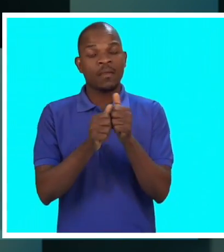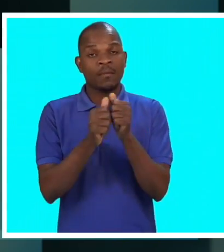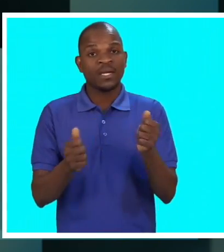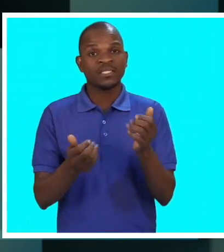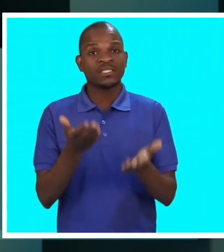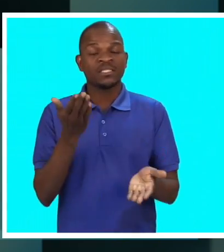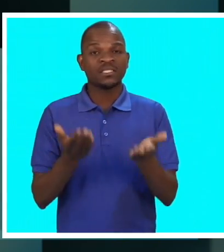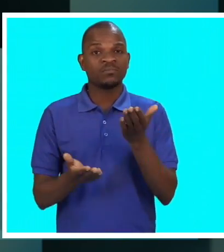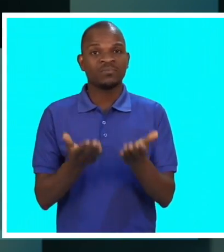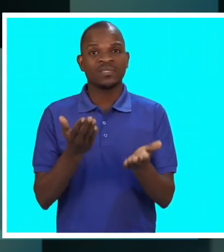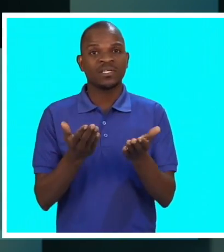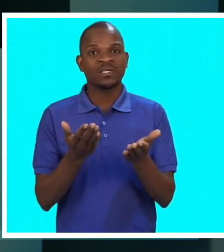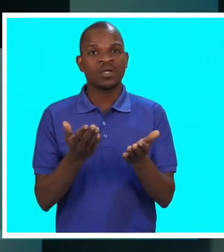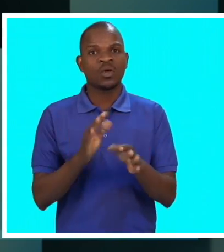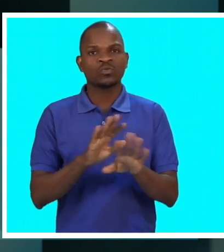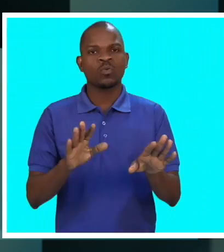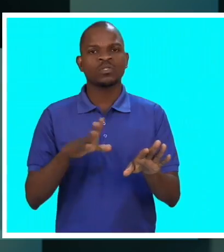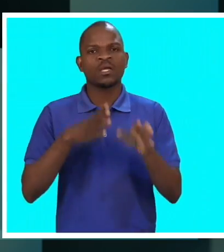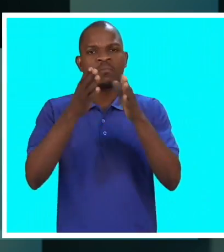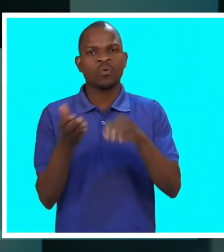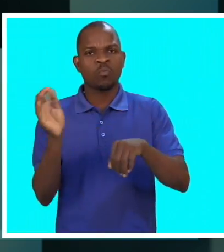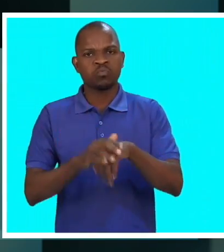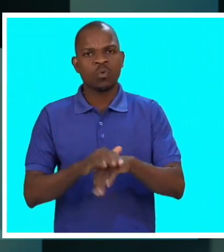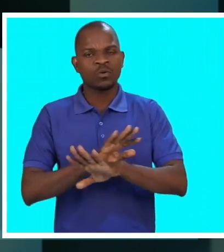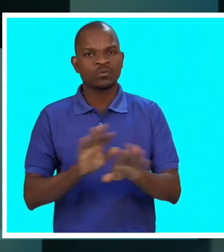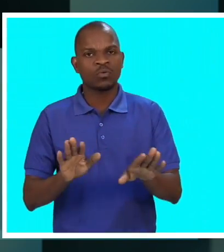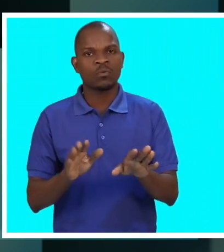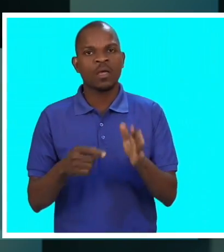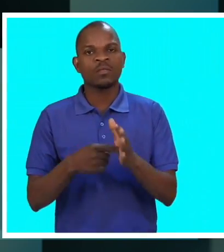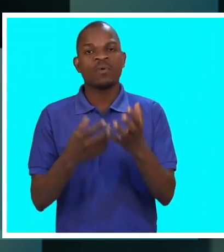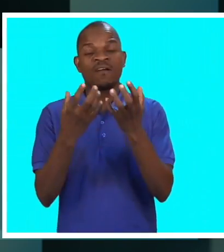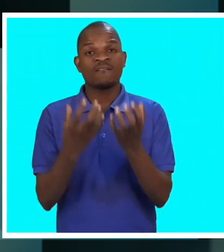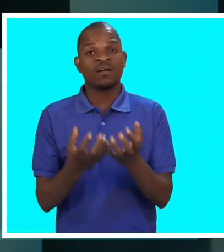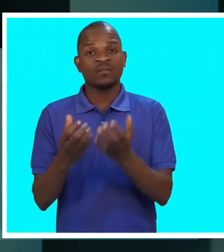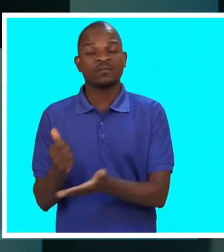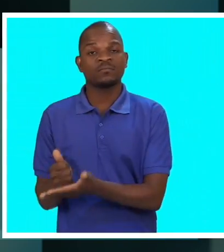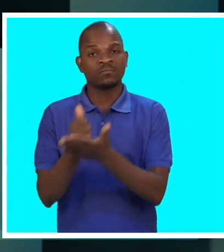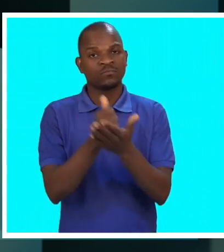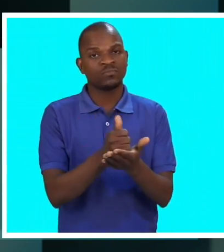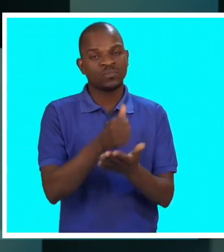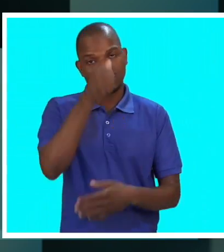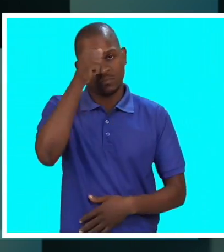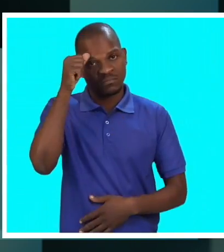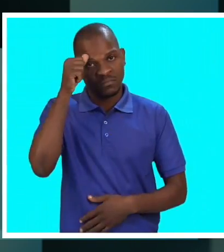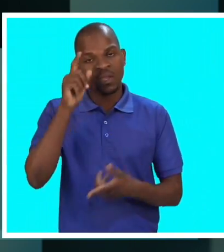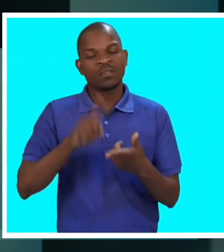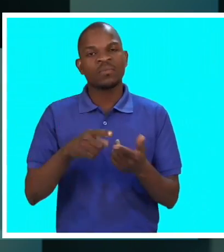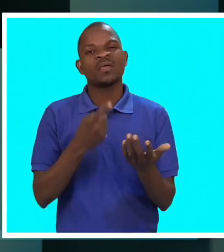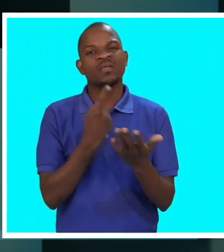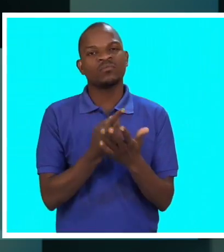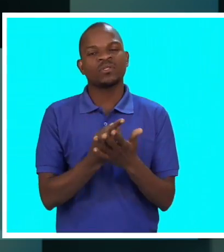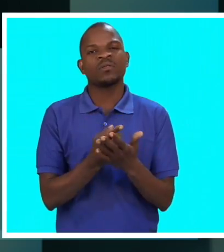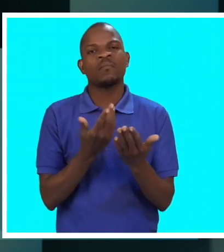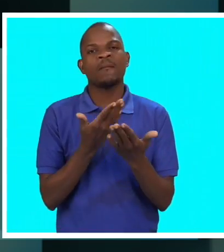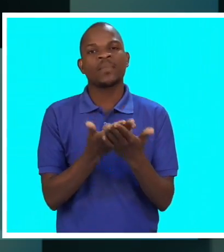de ter esses futuros talentos sem ter apoio então são coisas que são necessárias para formar